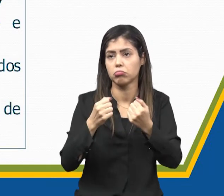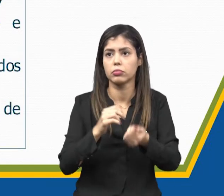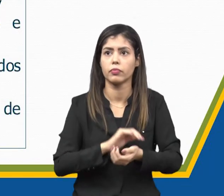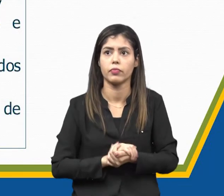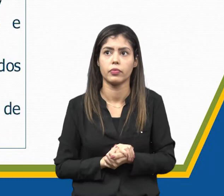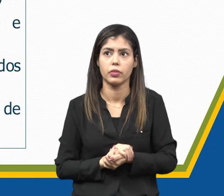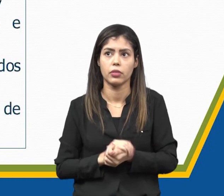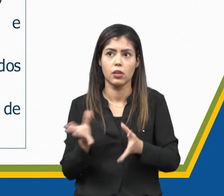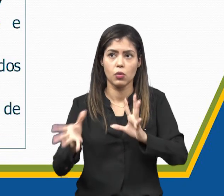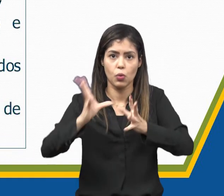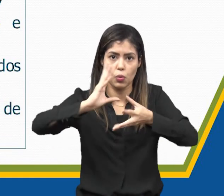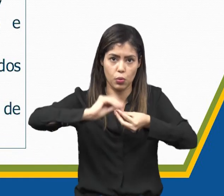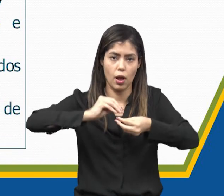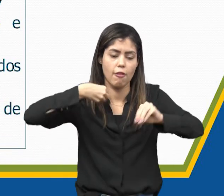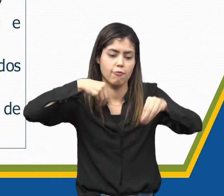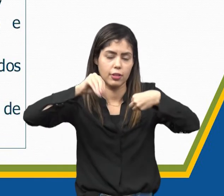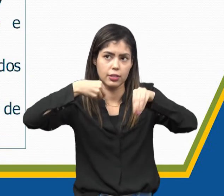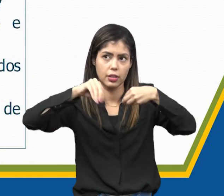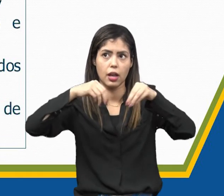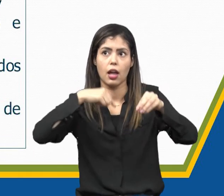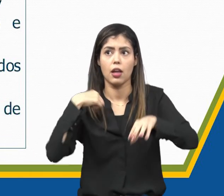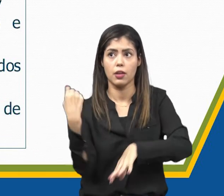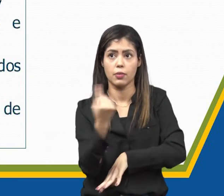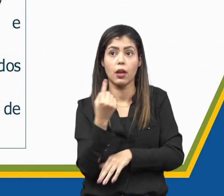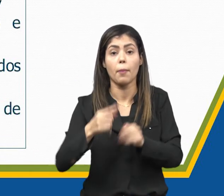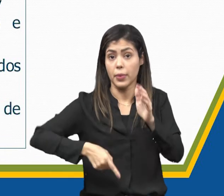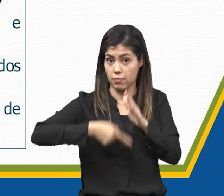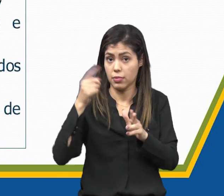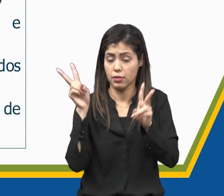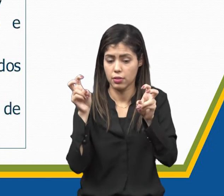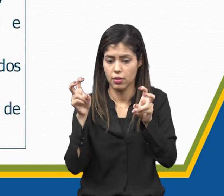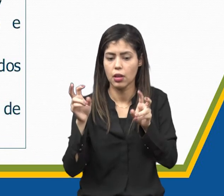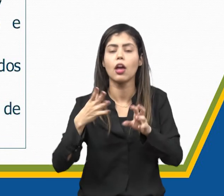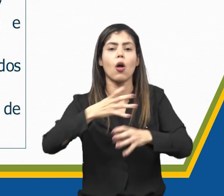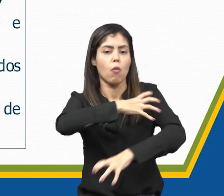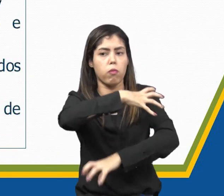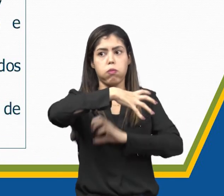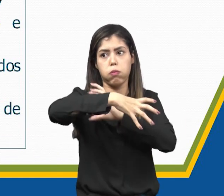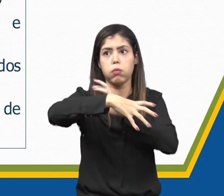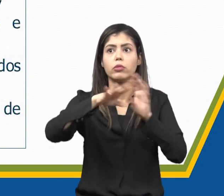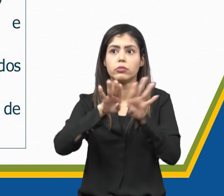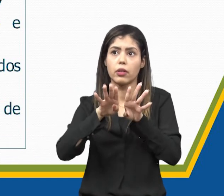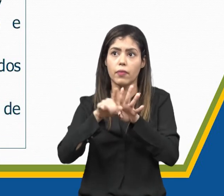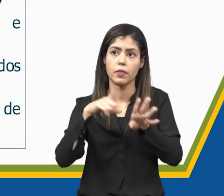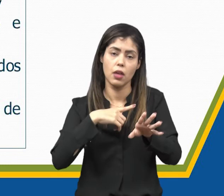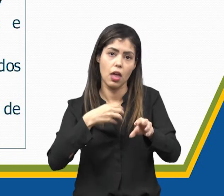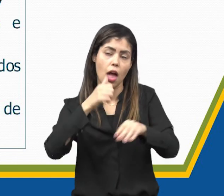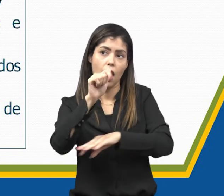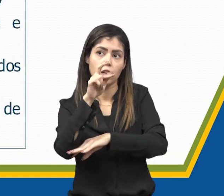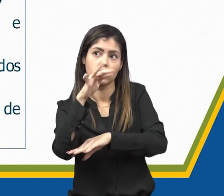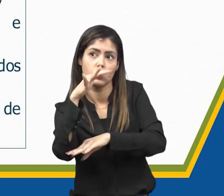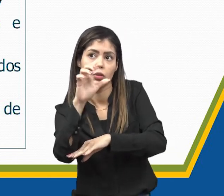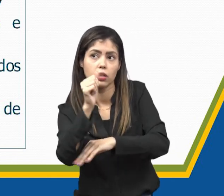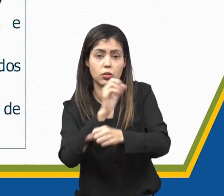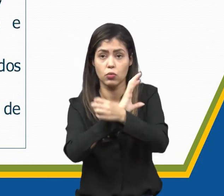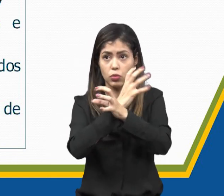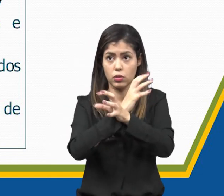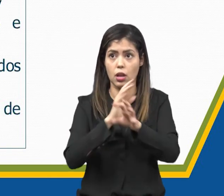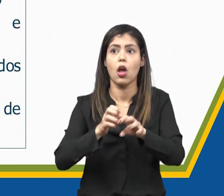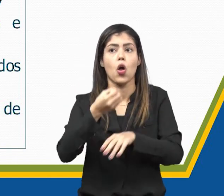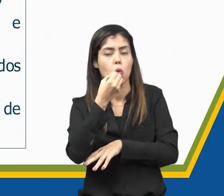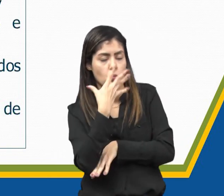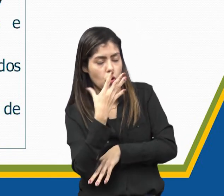Esse é o nosso resumozinho da flexibilidade, que foi aquele nosso primeiro tema, que é a capacidade dos músculos, né, das articulações. A